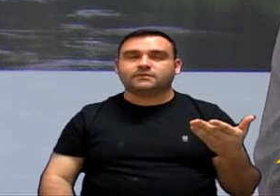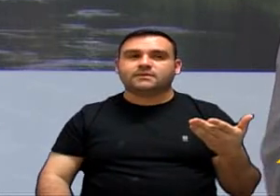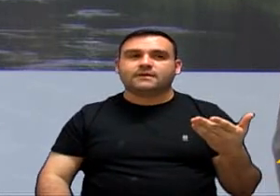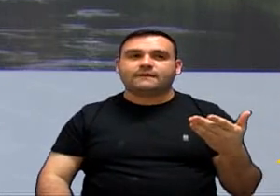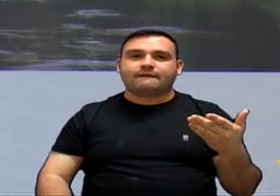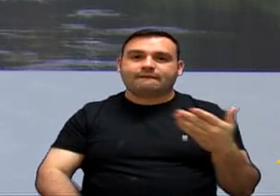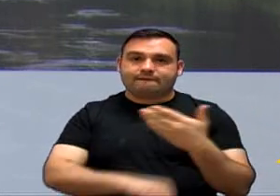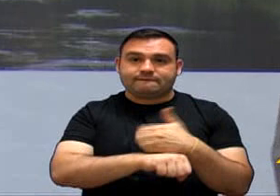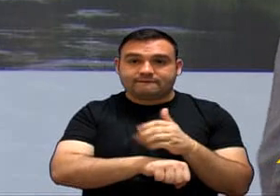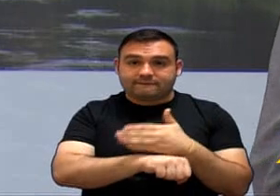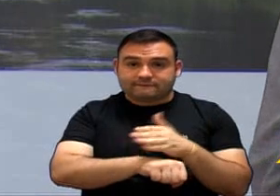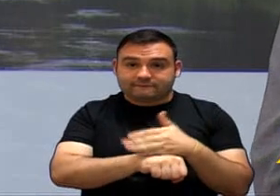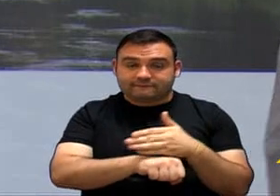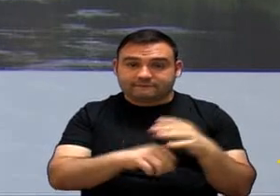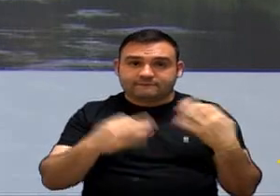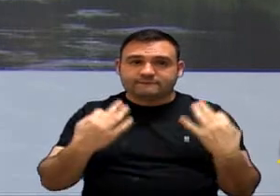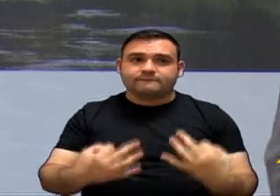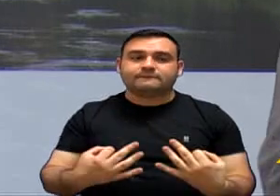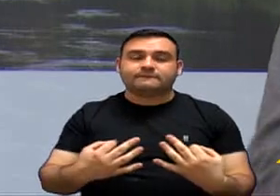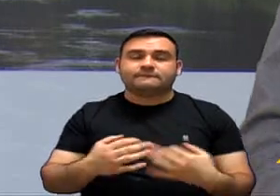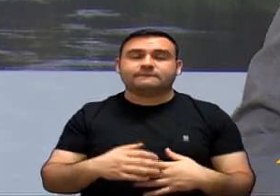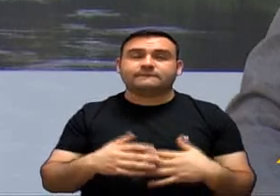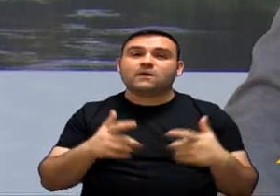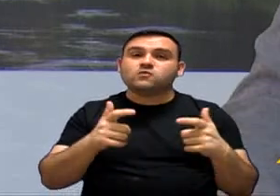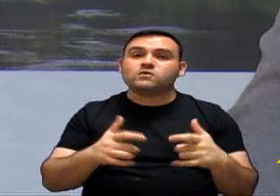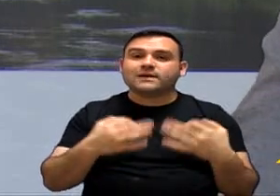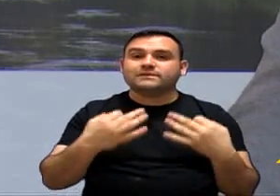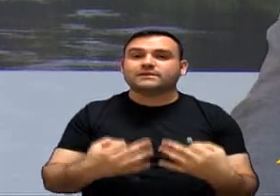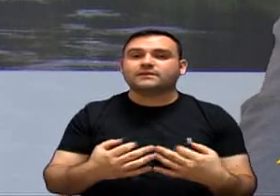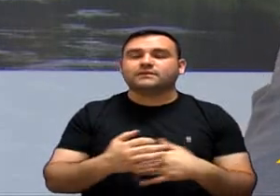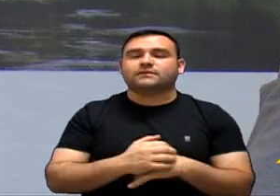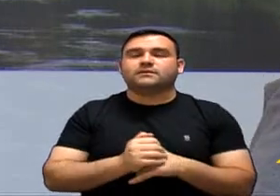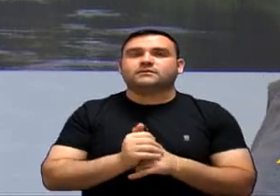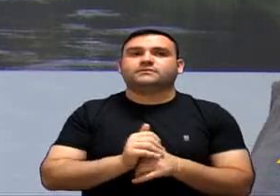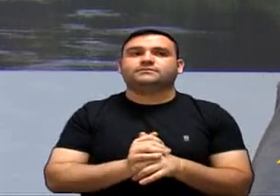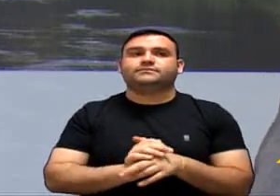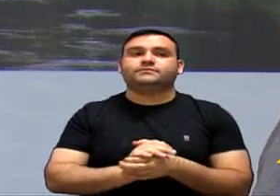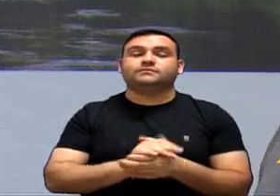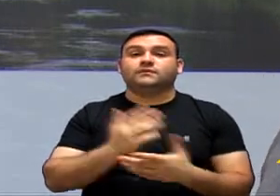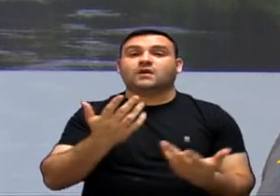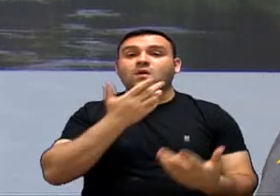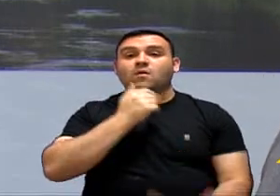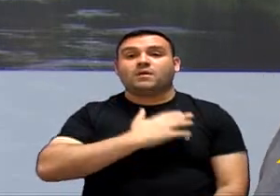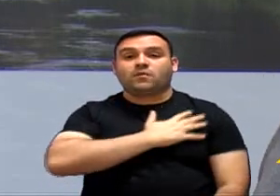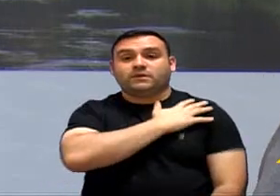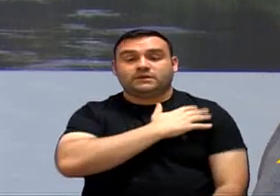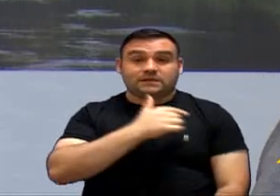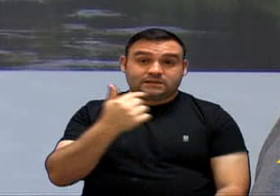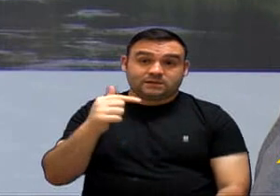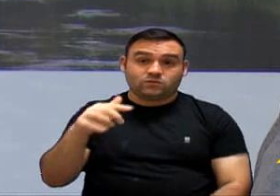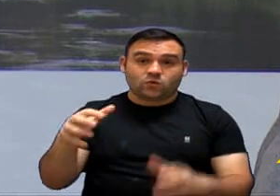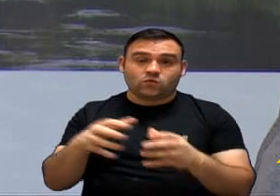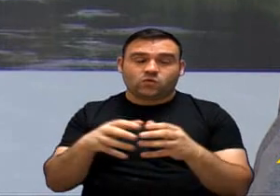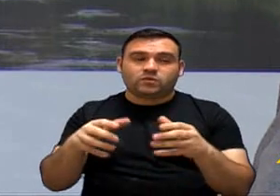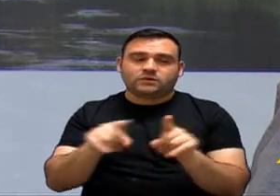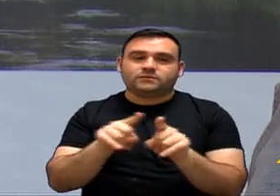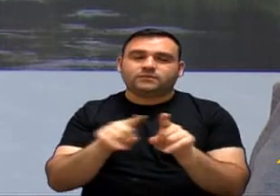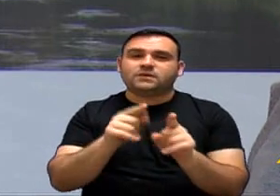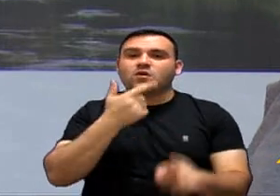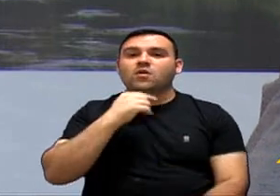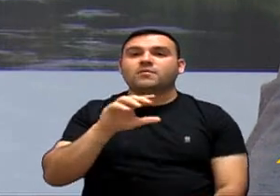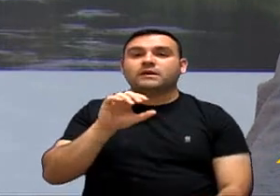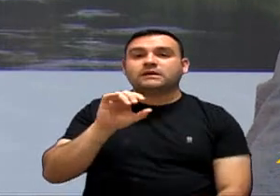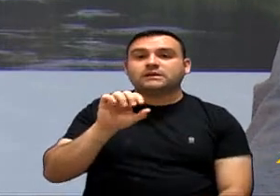um treinamento mais adequado um local mais adequado então o comandante do 7º Batalhão o